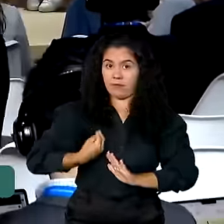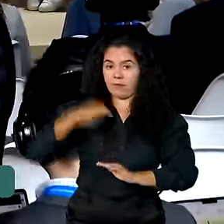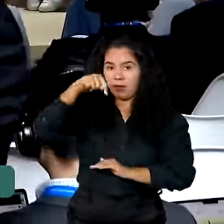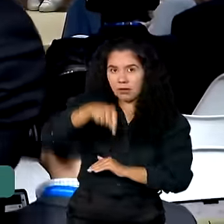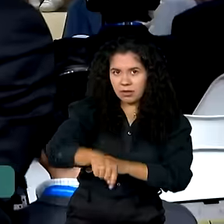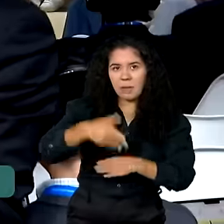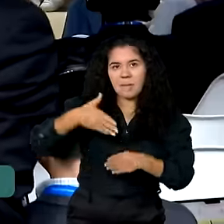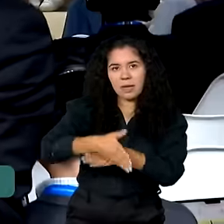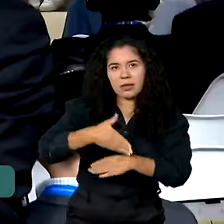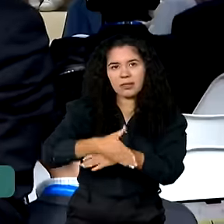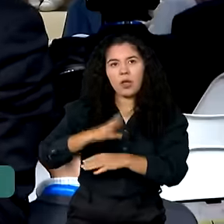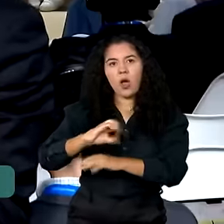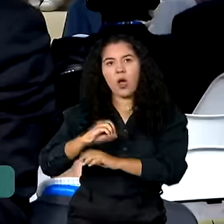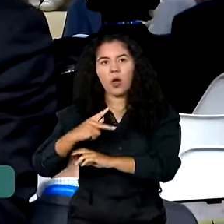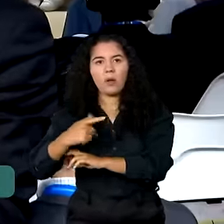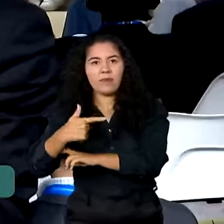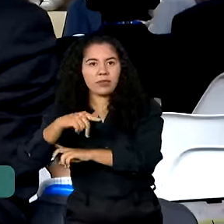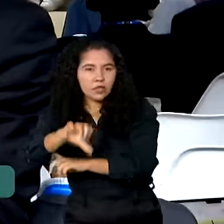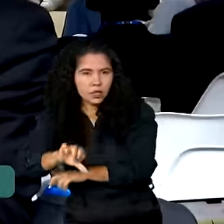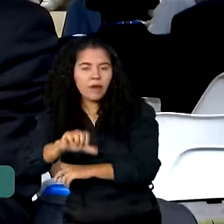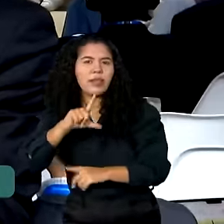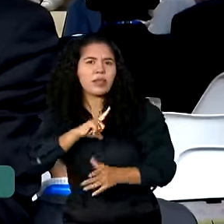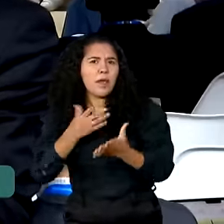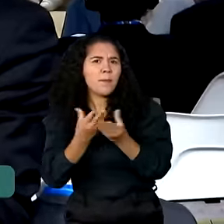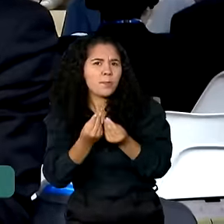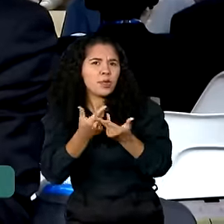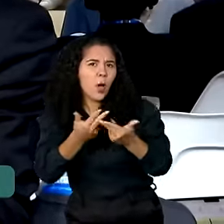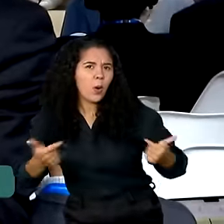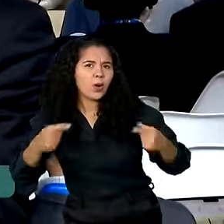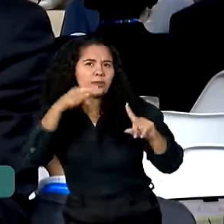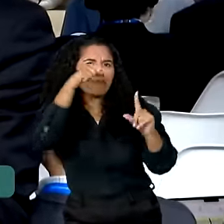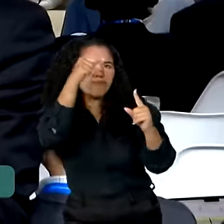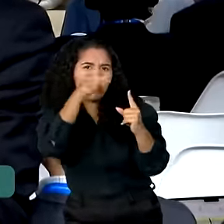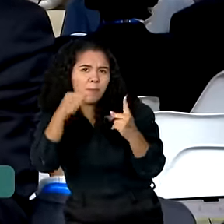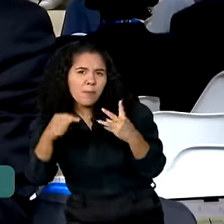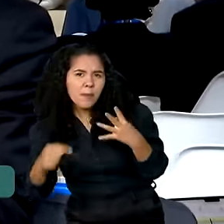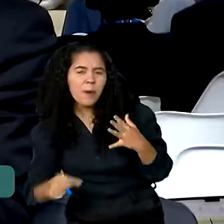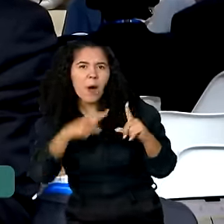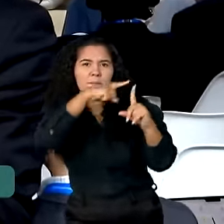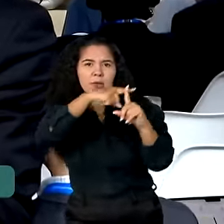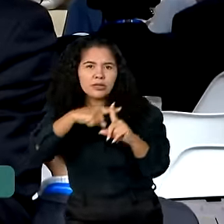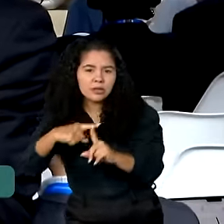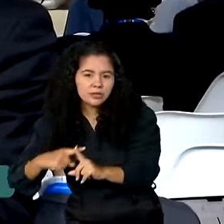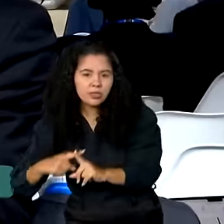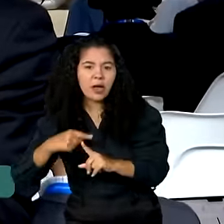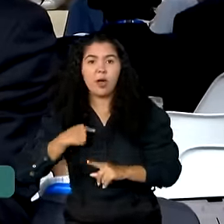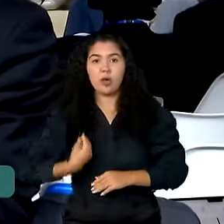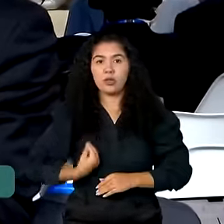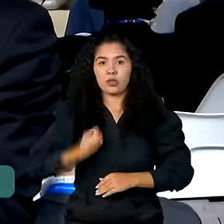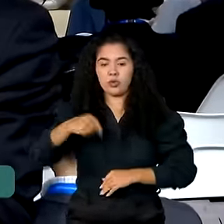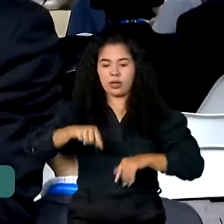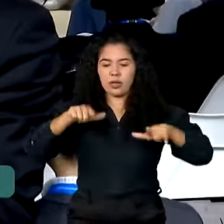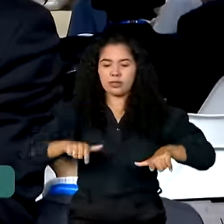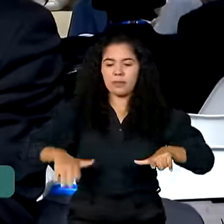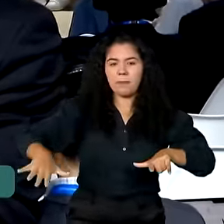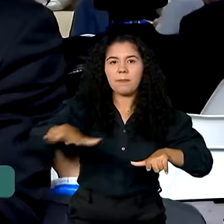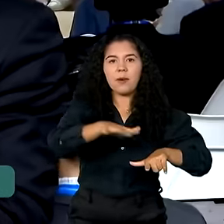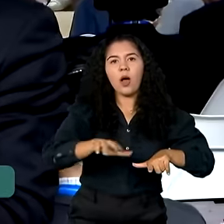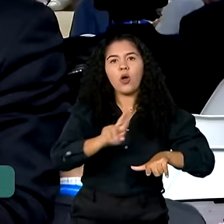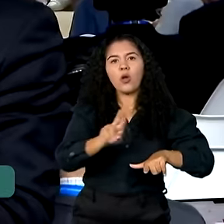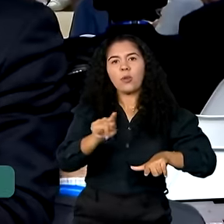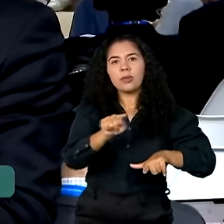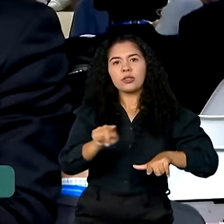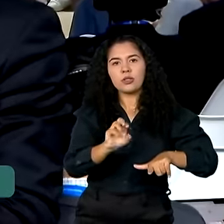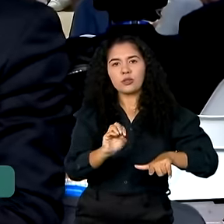participando, tem muita coisa boa ainda para acontecer. Eu estou aqui no Pavilhão Brasil, que está localizado na chamada Zona Azul aqui da COP